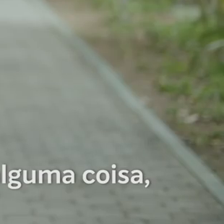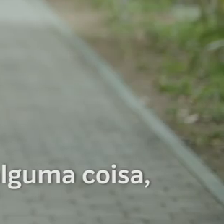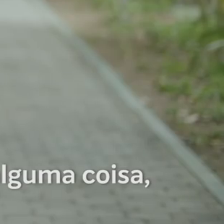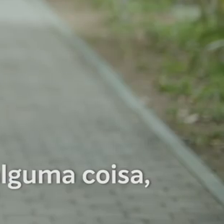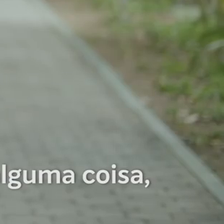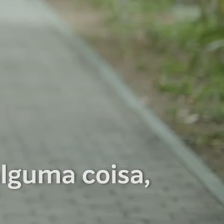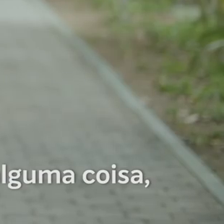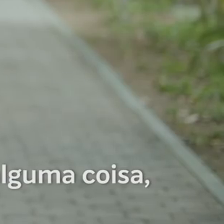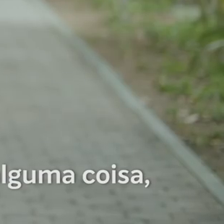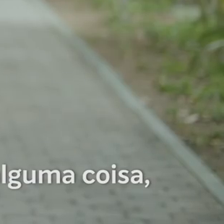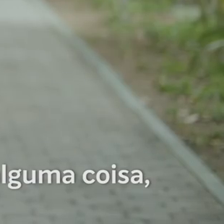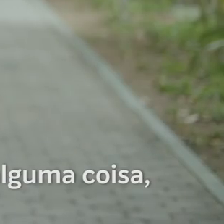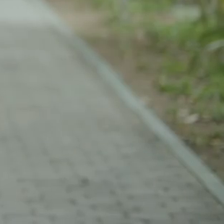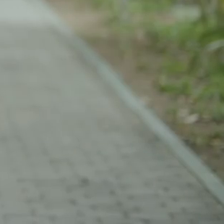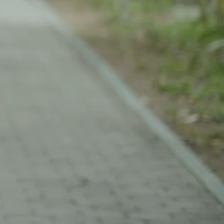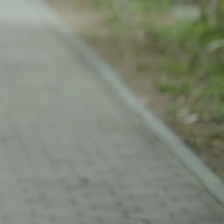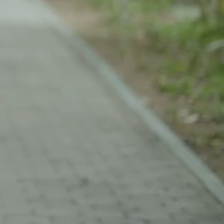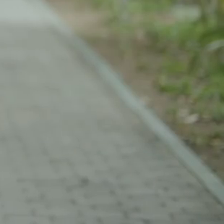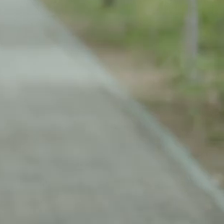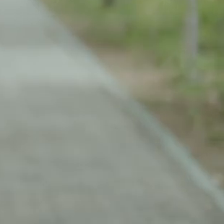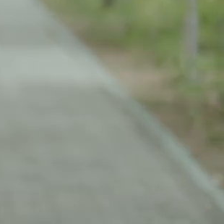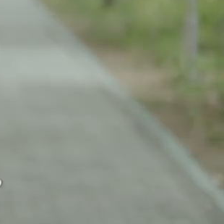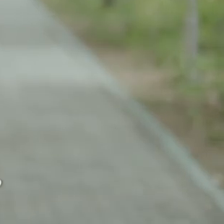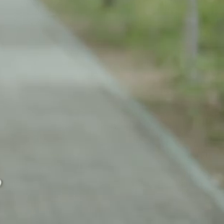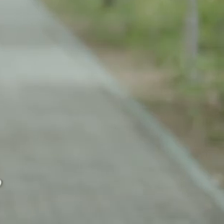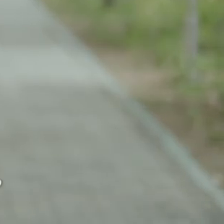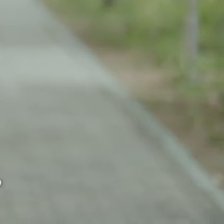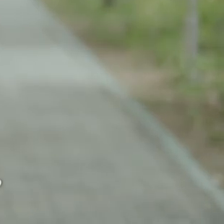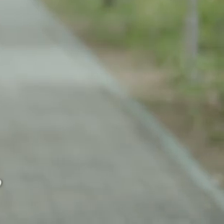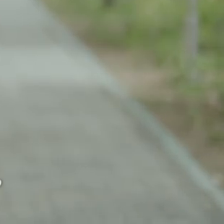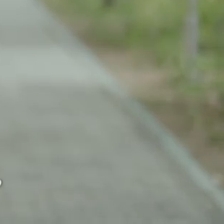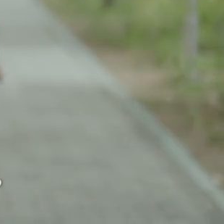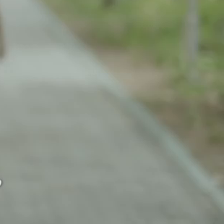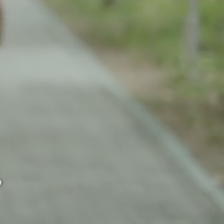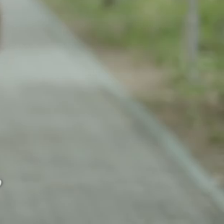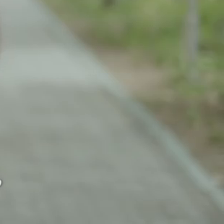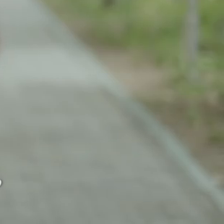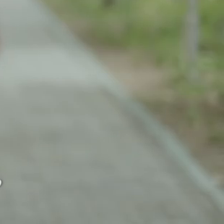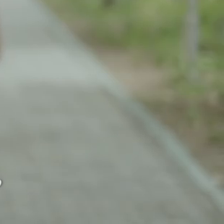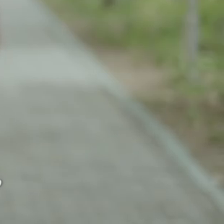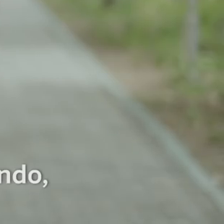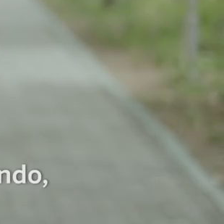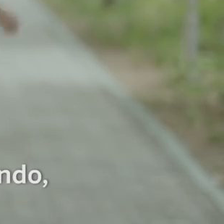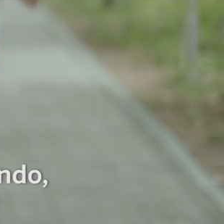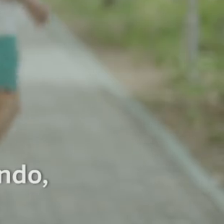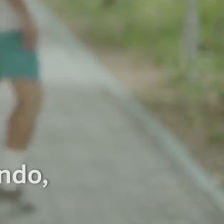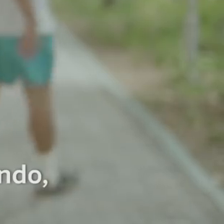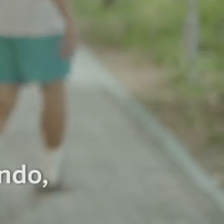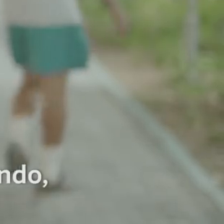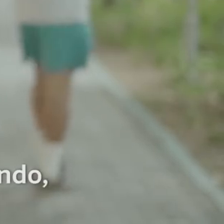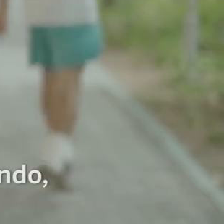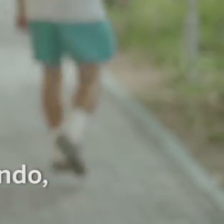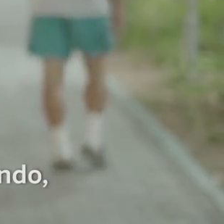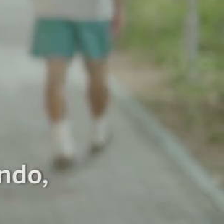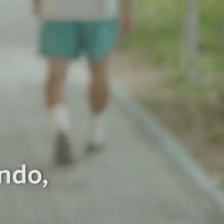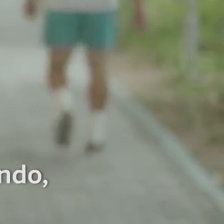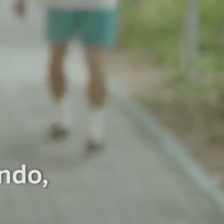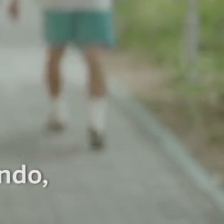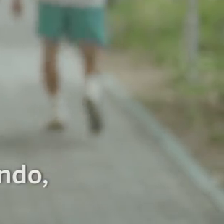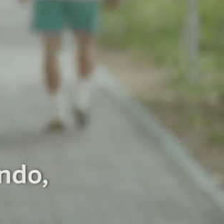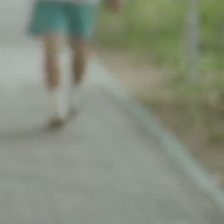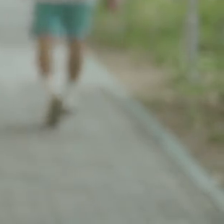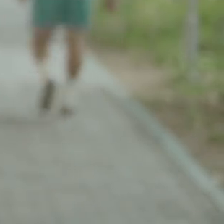caso de acidente, alguma coisa, ficou muito bom mesmo. Tomara que a população tome de conta. Isso aqui não é só para mim, é para todo